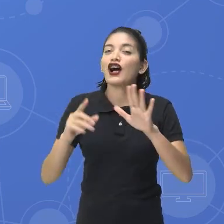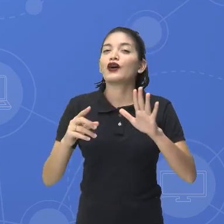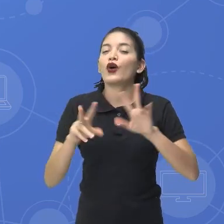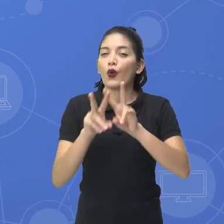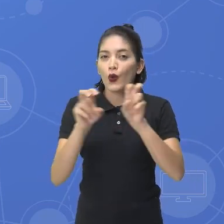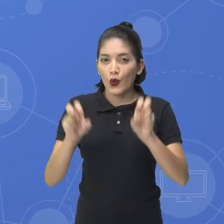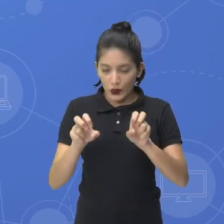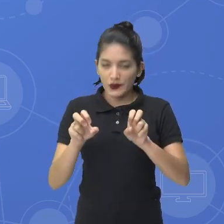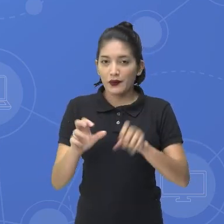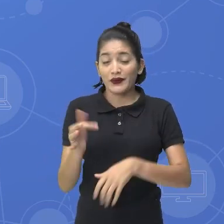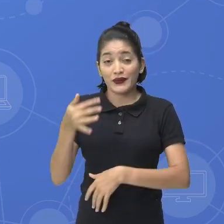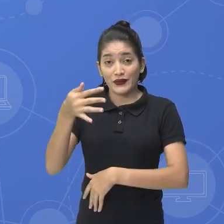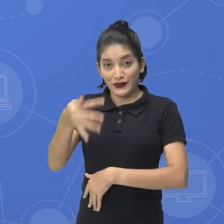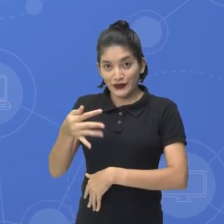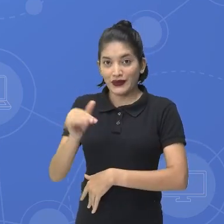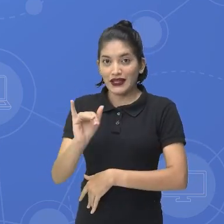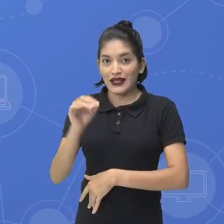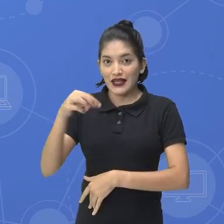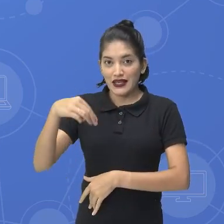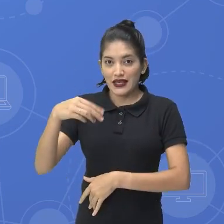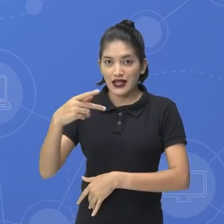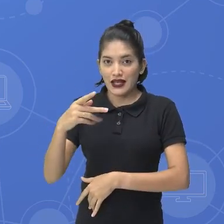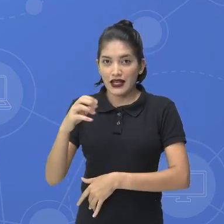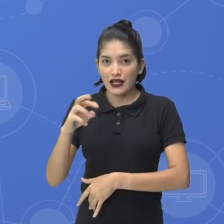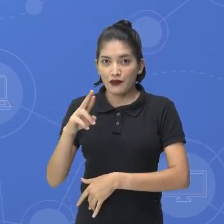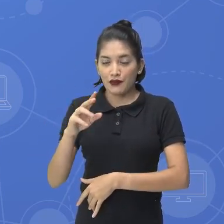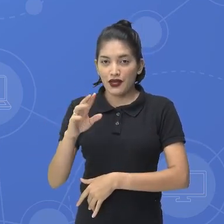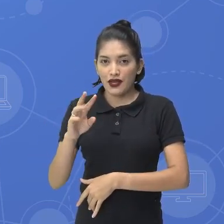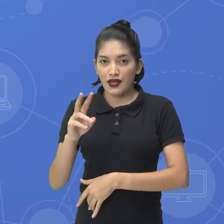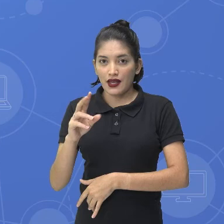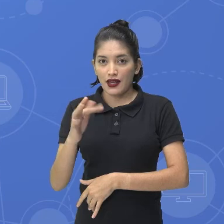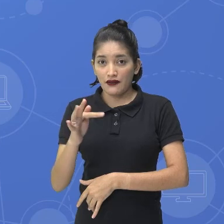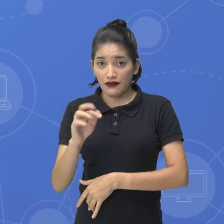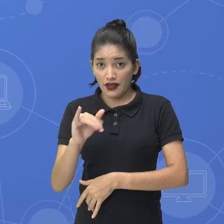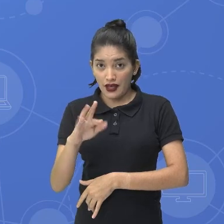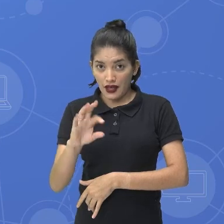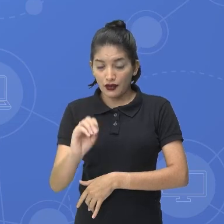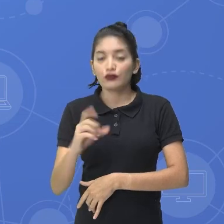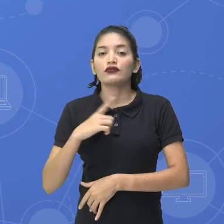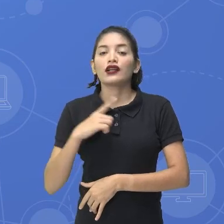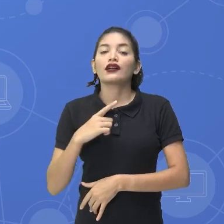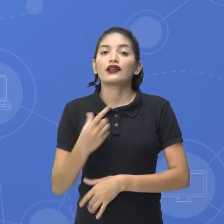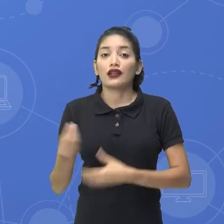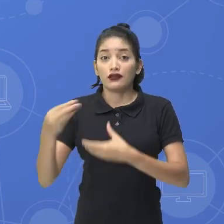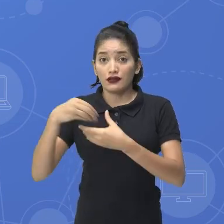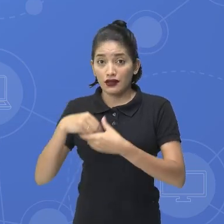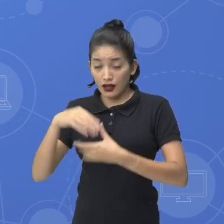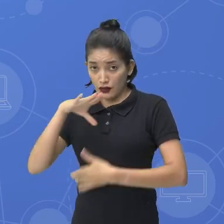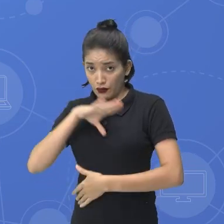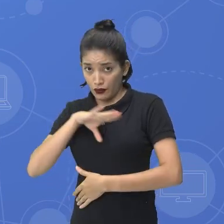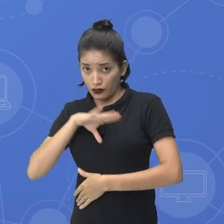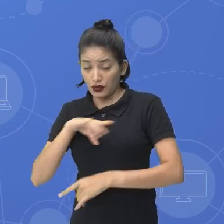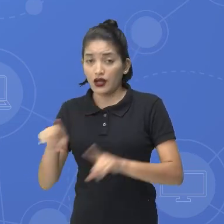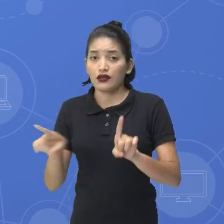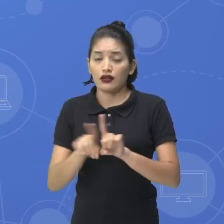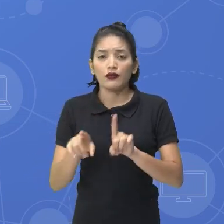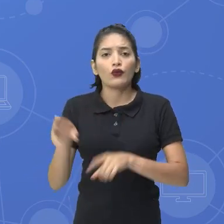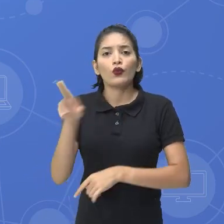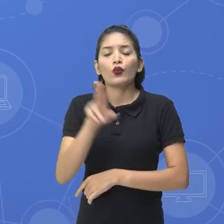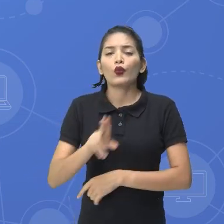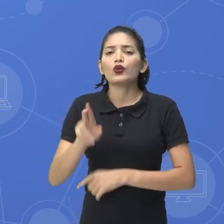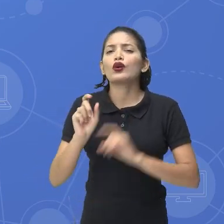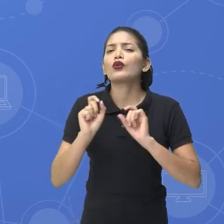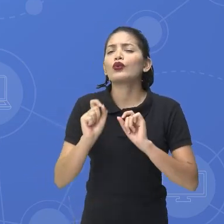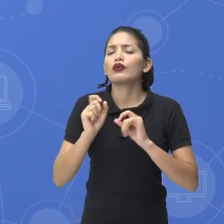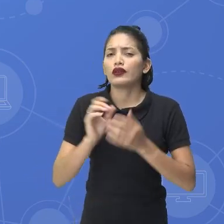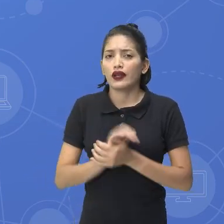conteúdo, futuro imperfeito, né? Tempo verbal, que existe na nossa língua portuguesa, né? Utilizado para falar